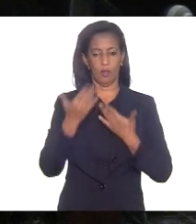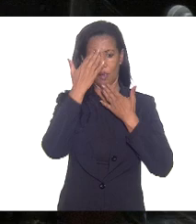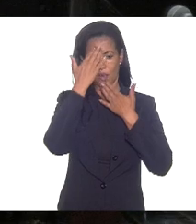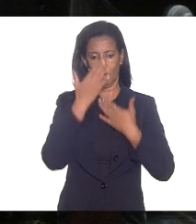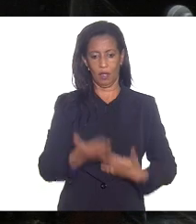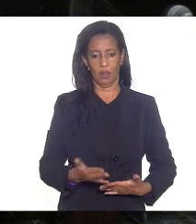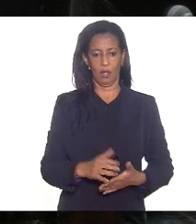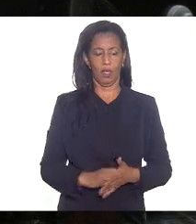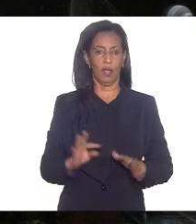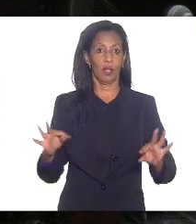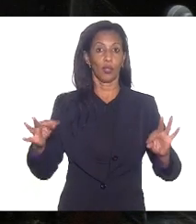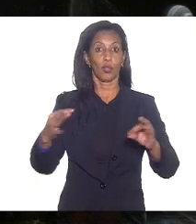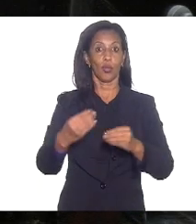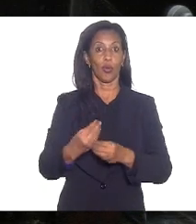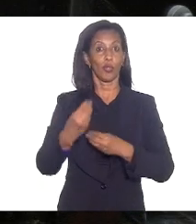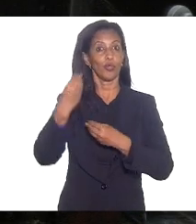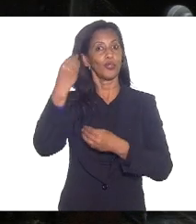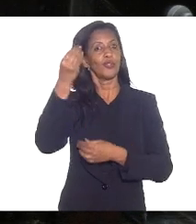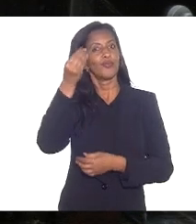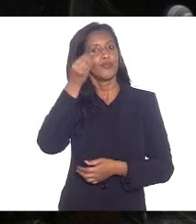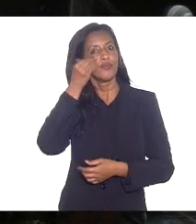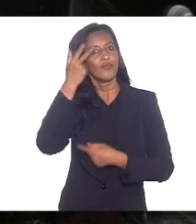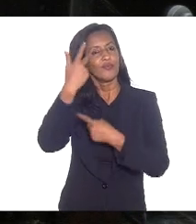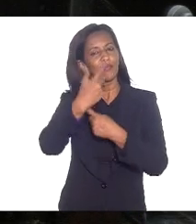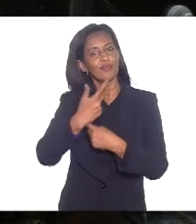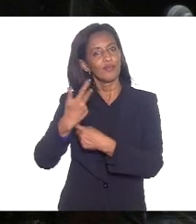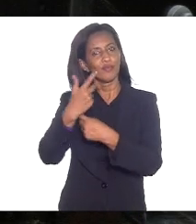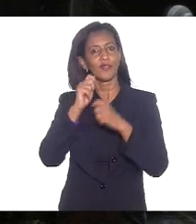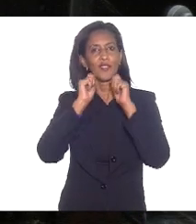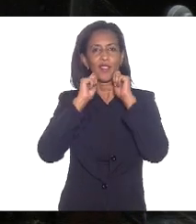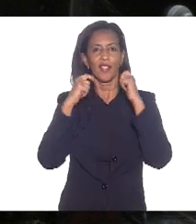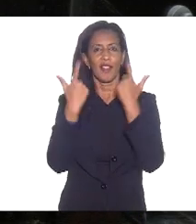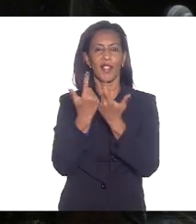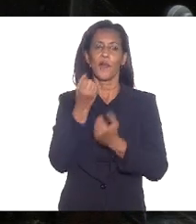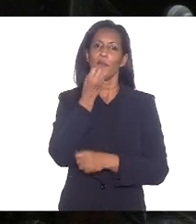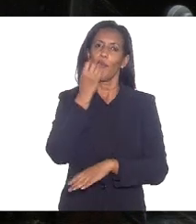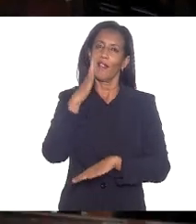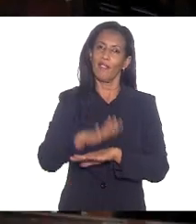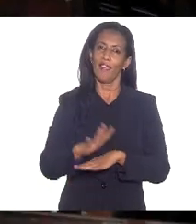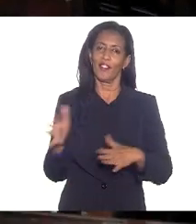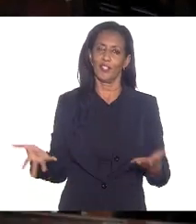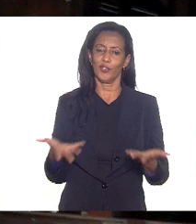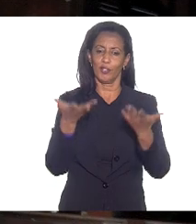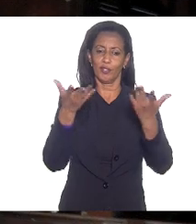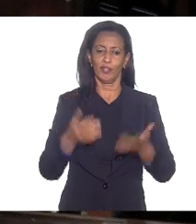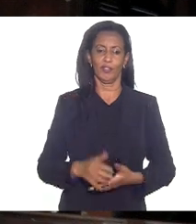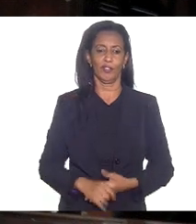agradecendo a todos aqueles que nos acompanham pela TV Alerta. Boa tarde a todas e todos.